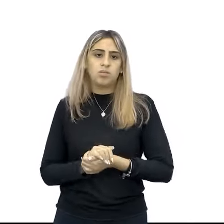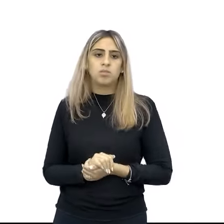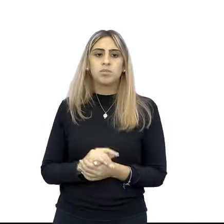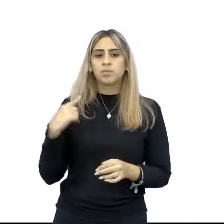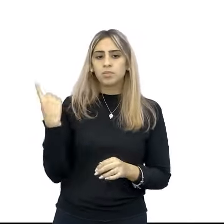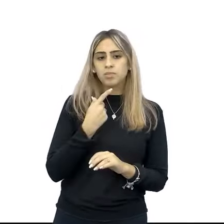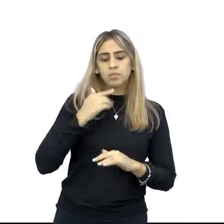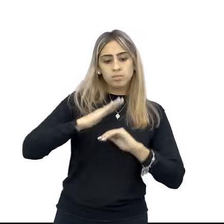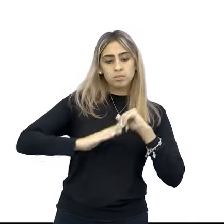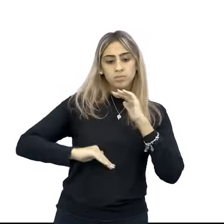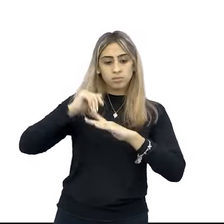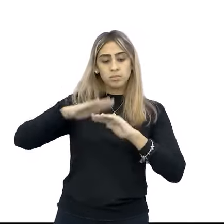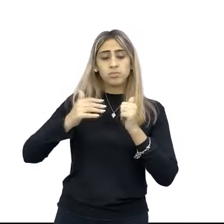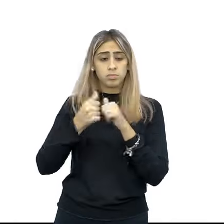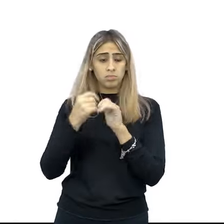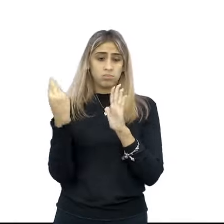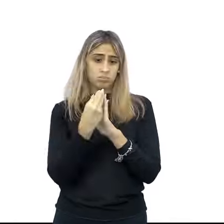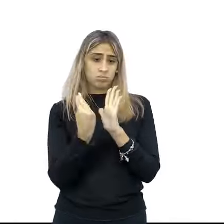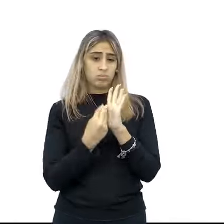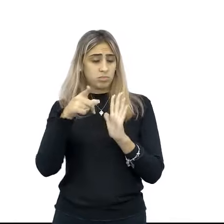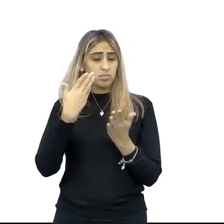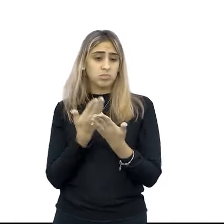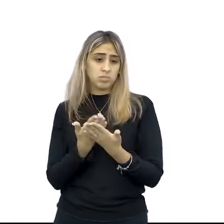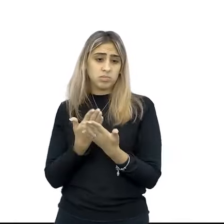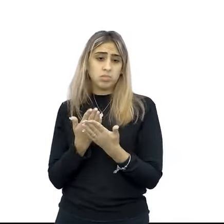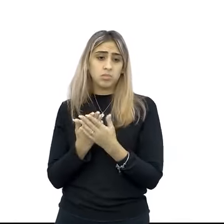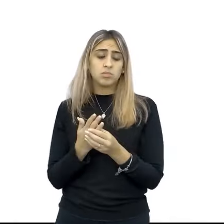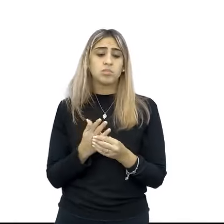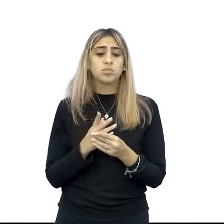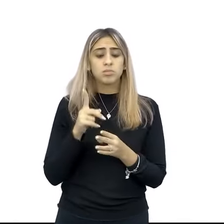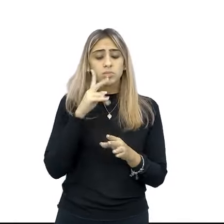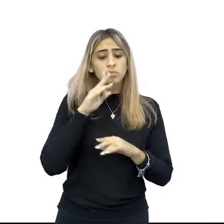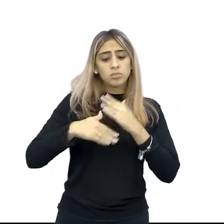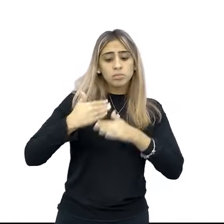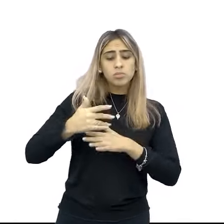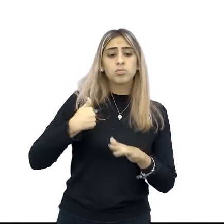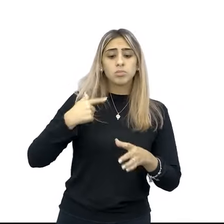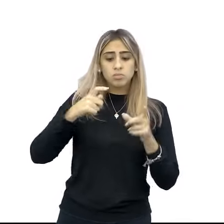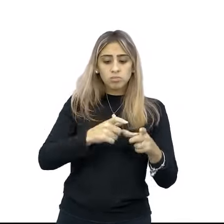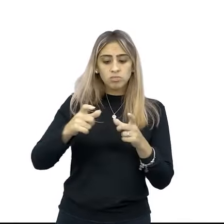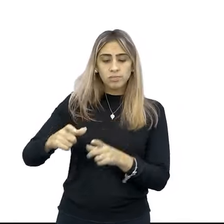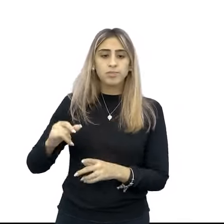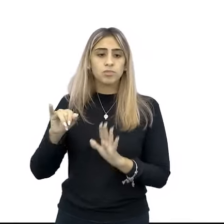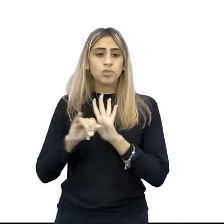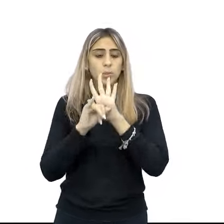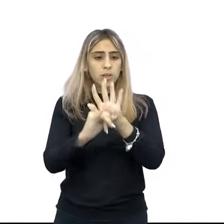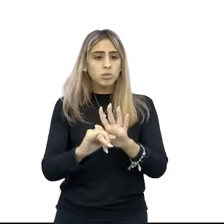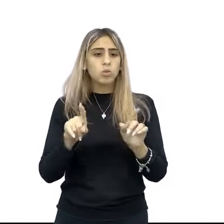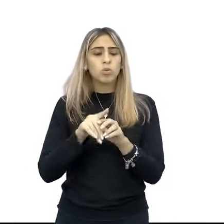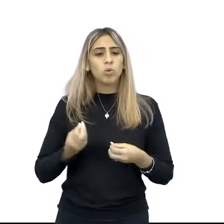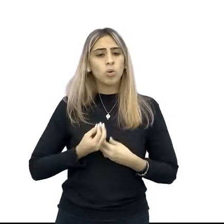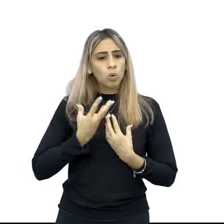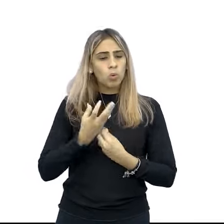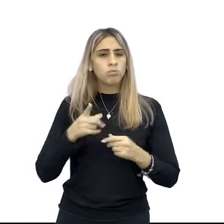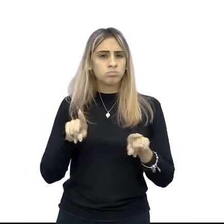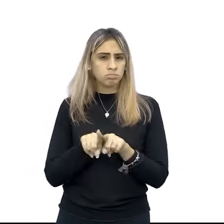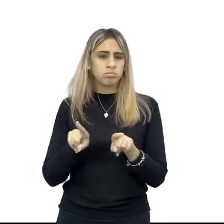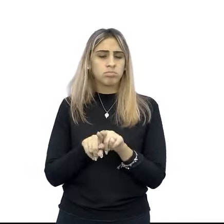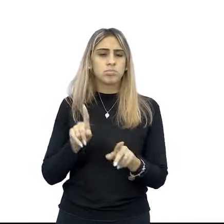E as habilidades que estão postas nessa aula, né, elas tratam aí de localizar informações e também